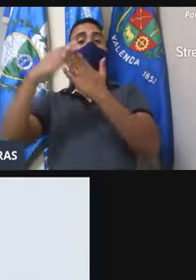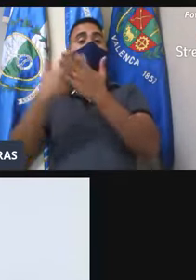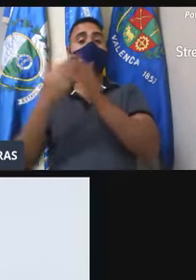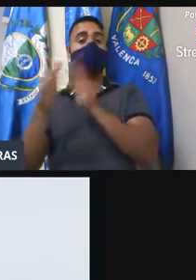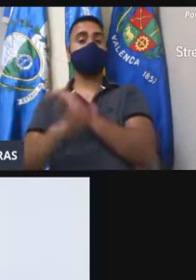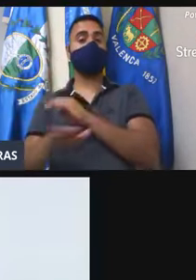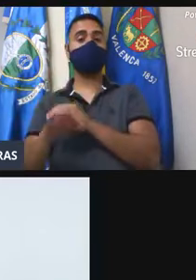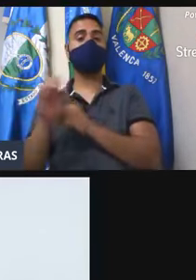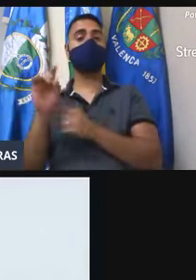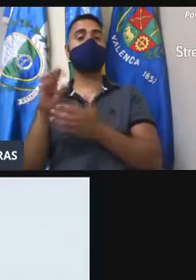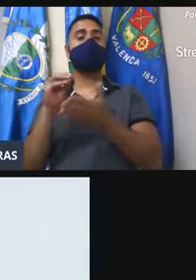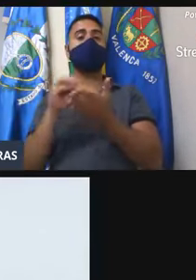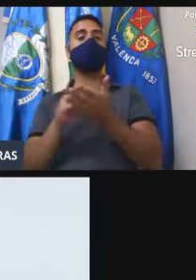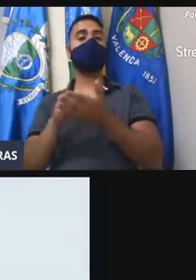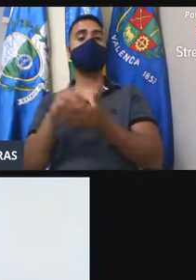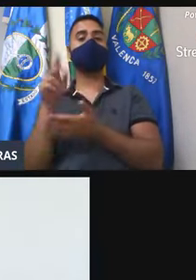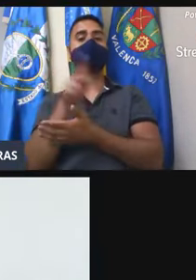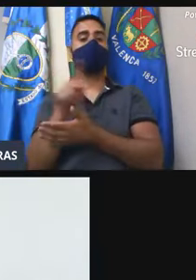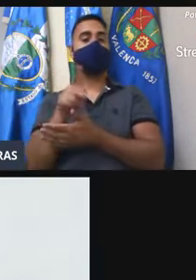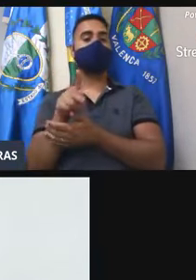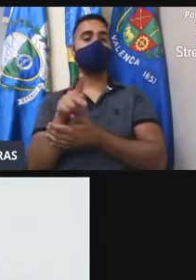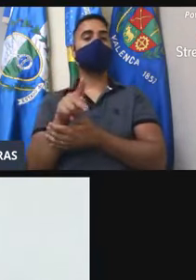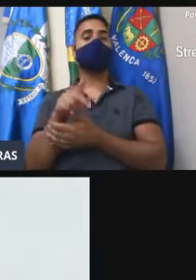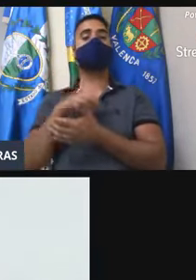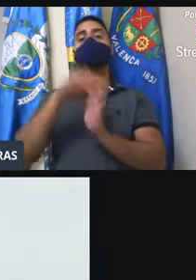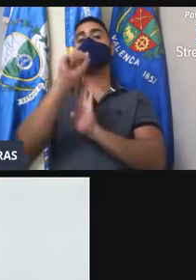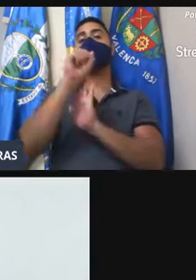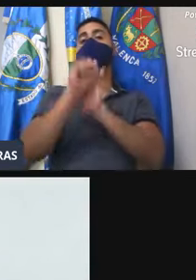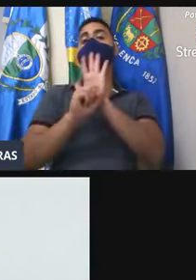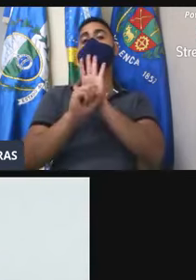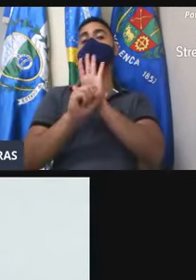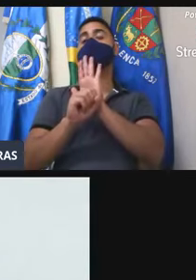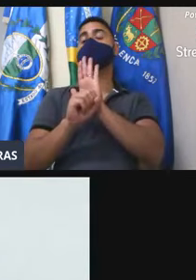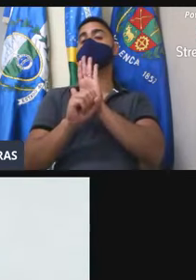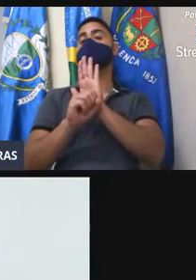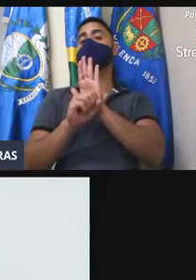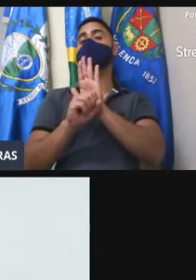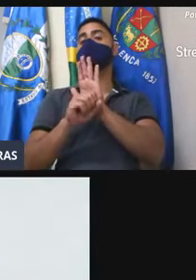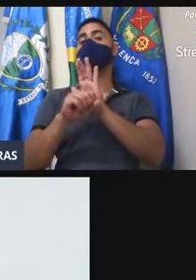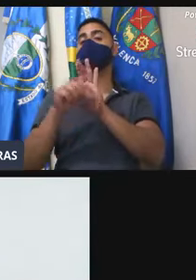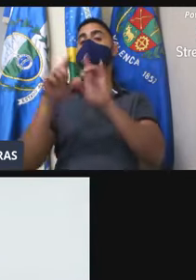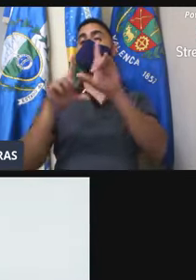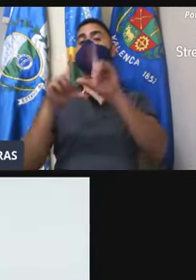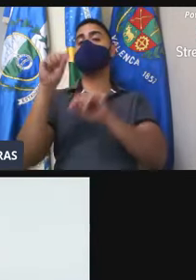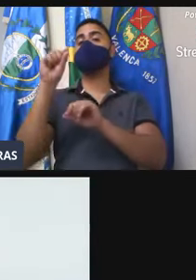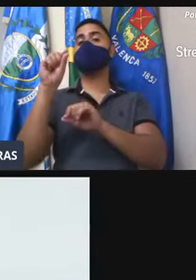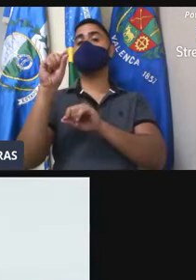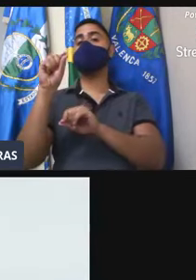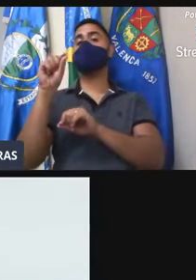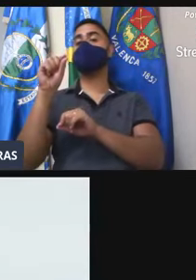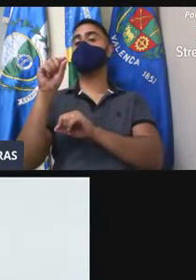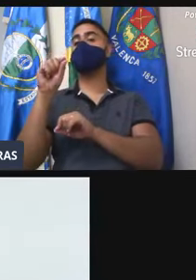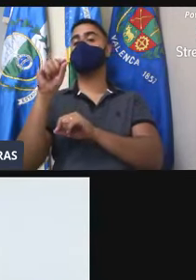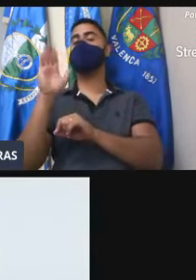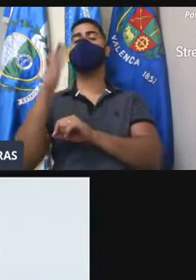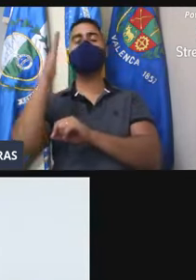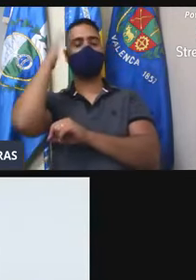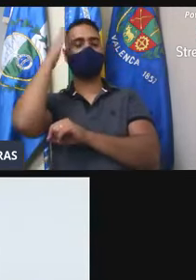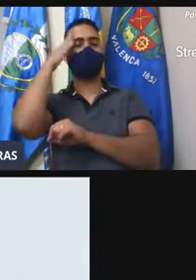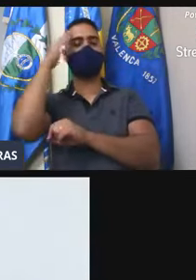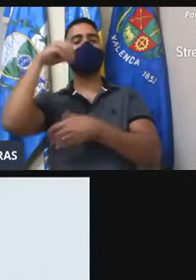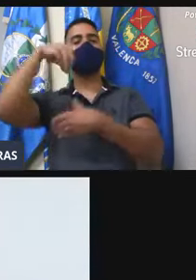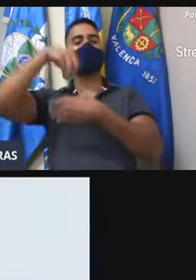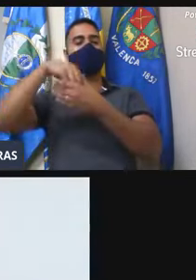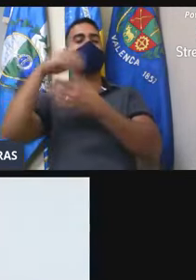só falta o professor Silvio, secretário de Educação, mandar o ofício para a Light. A Light já está lá sabendo, já está instalado o